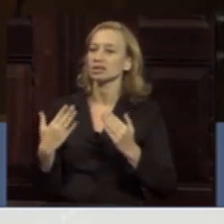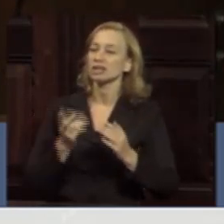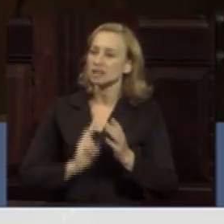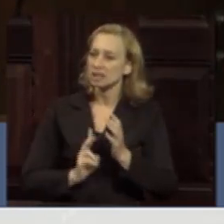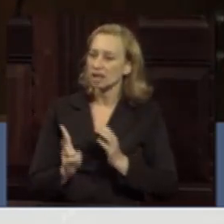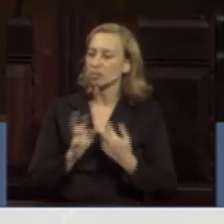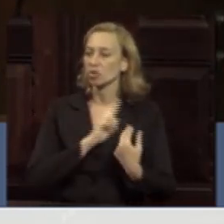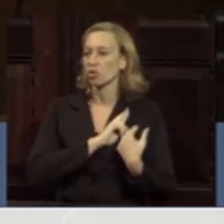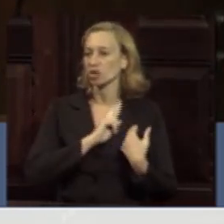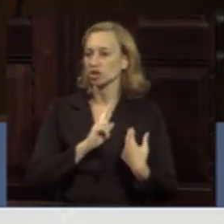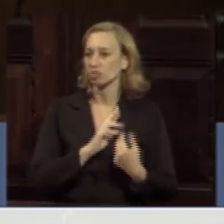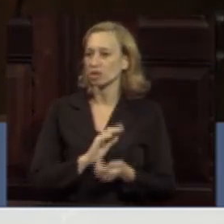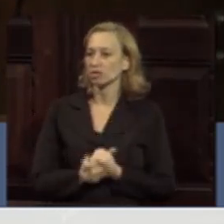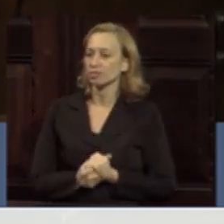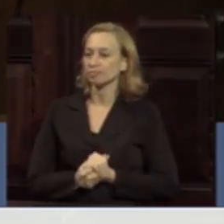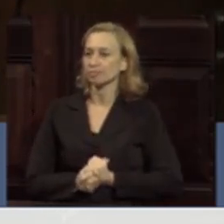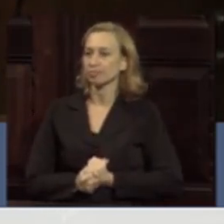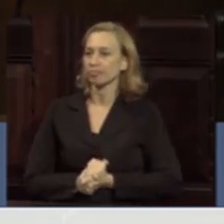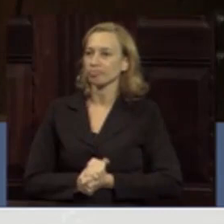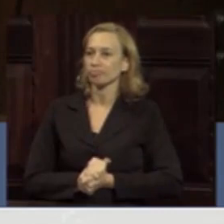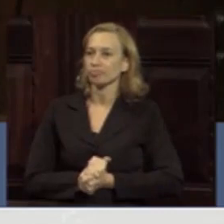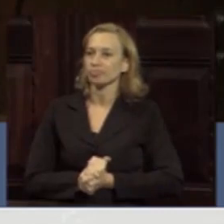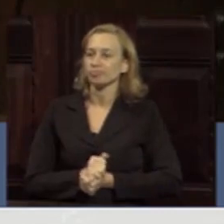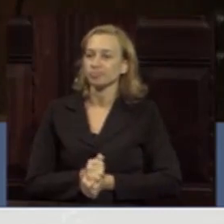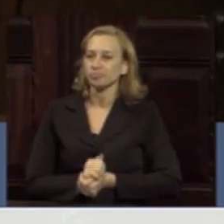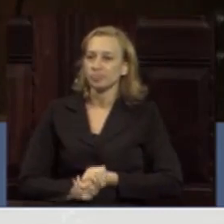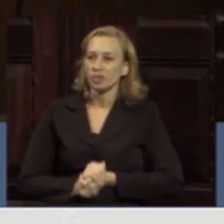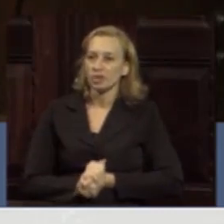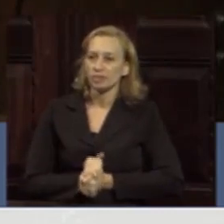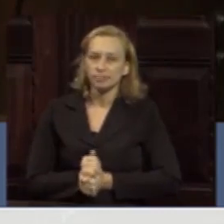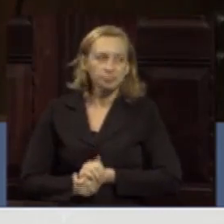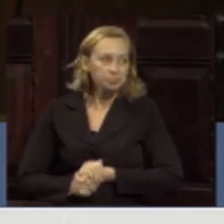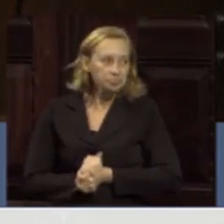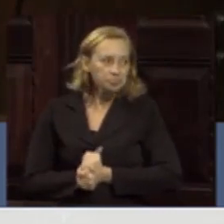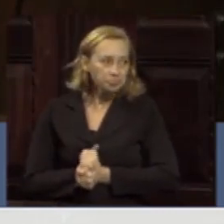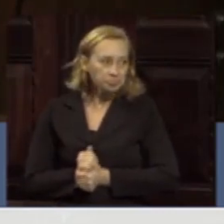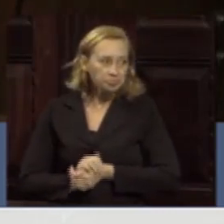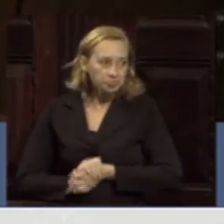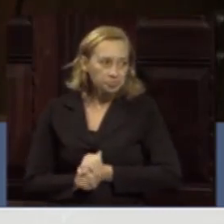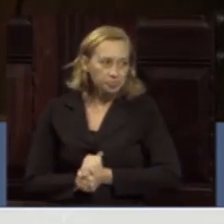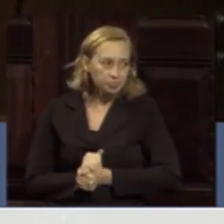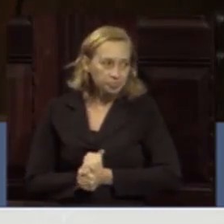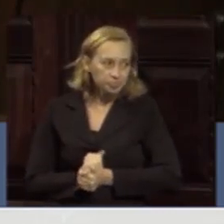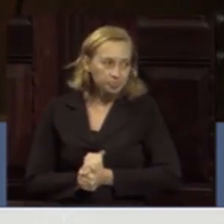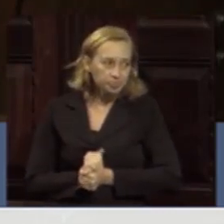muito respeito. E a gente sabe, e aí eu faço aqui uma defesa ao